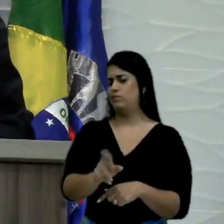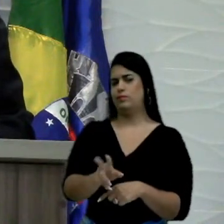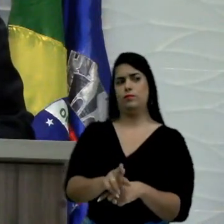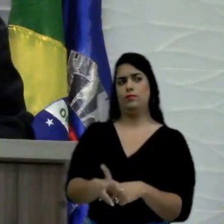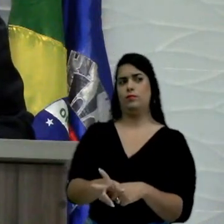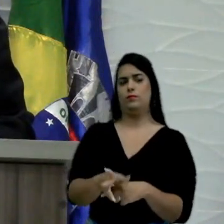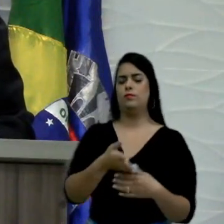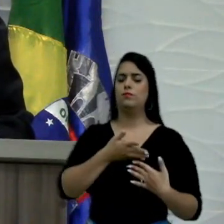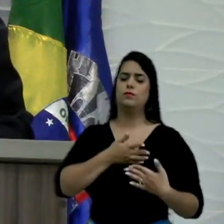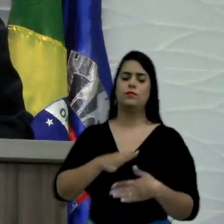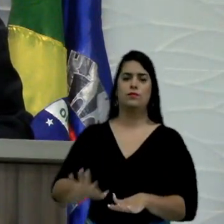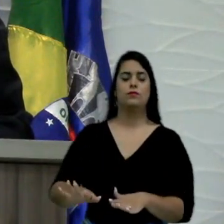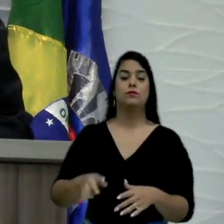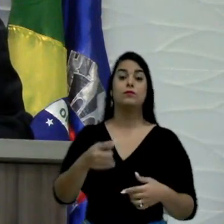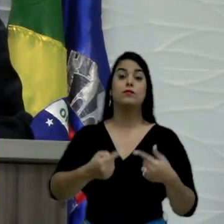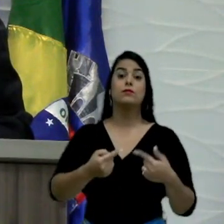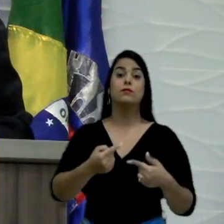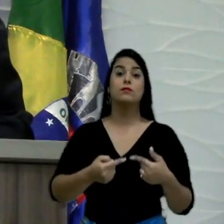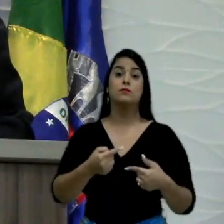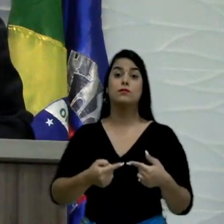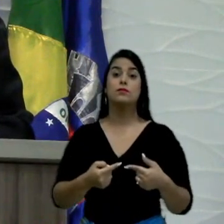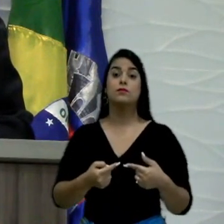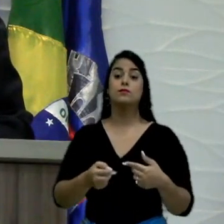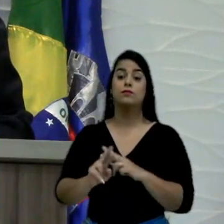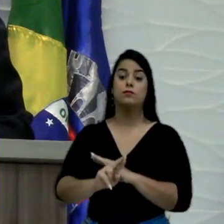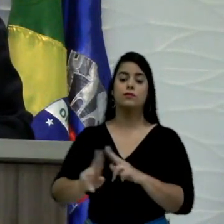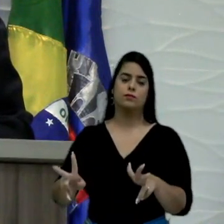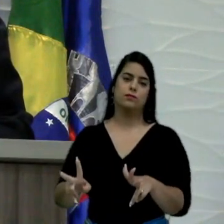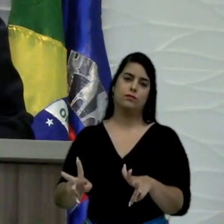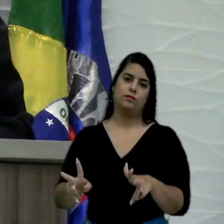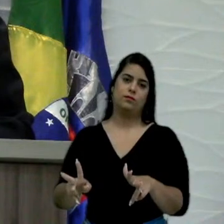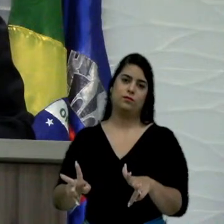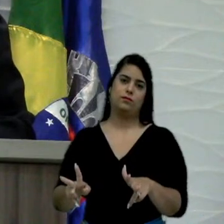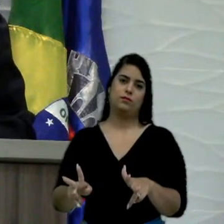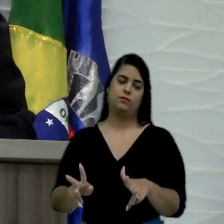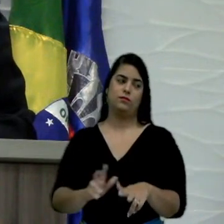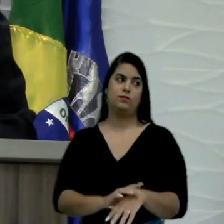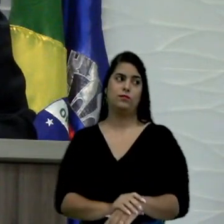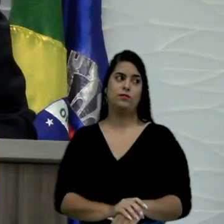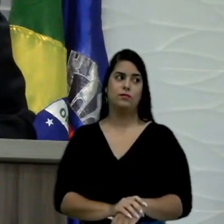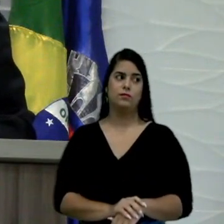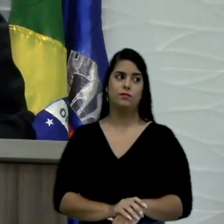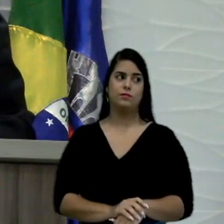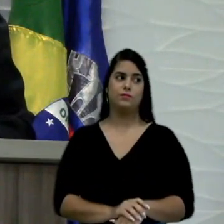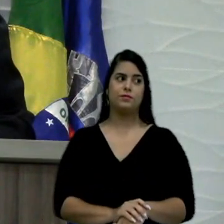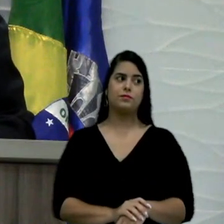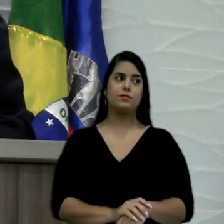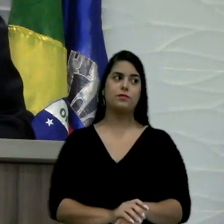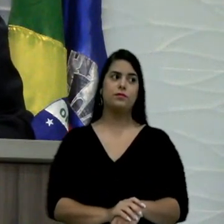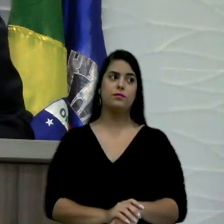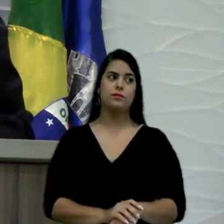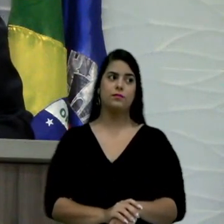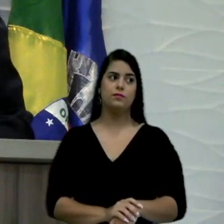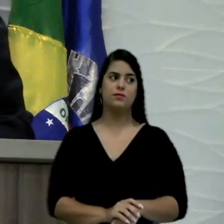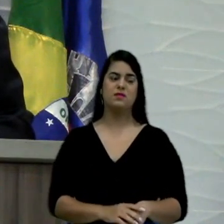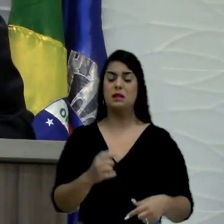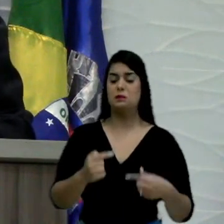Eu faço política diferente. Eu não faço política para chegar aqui, porque